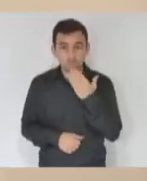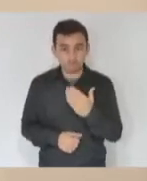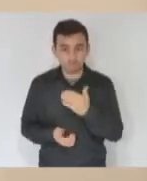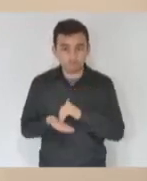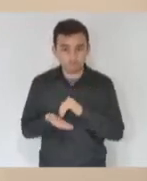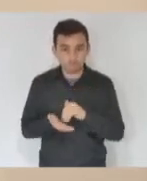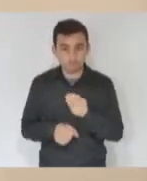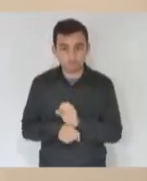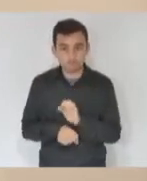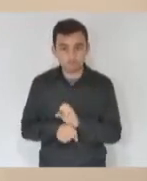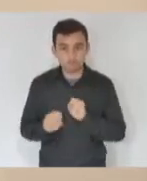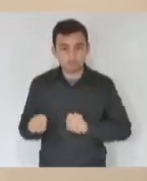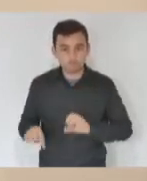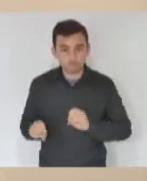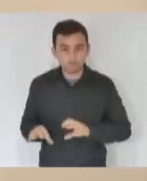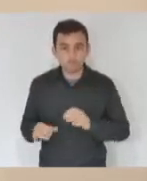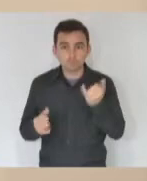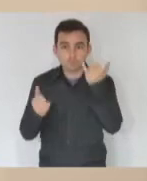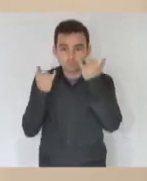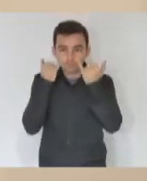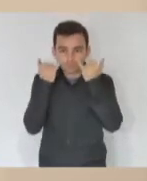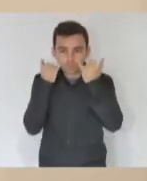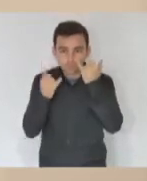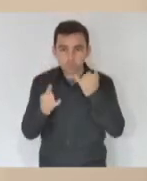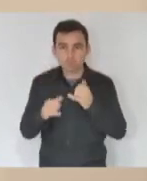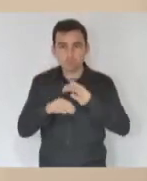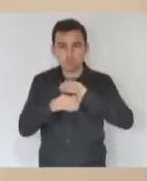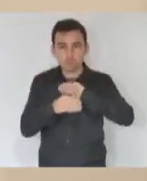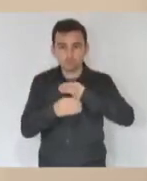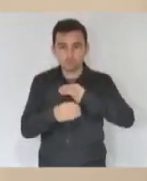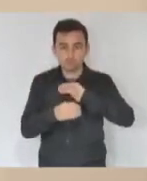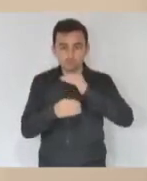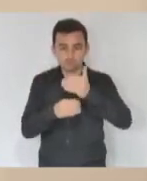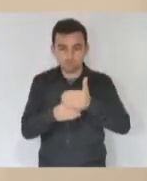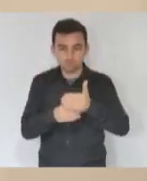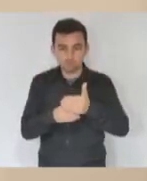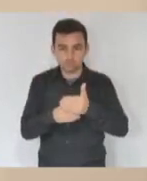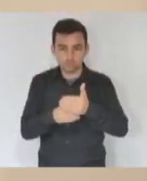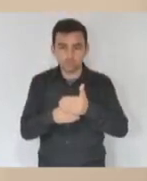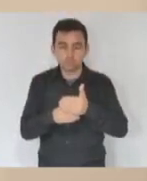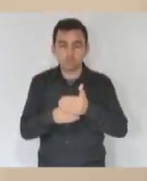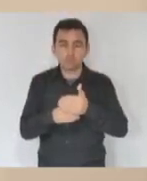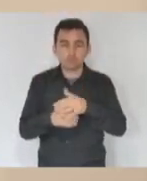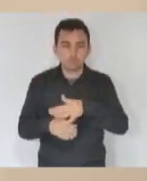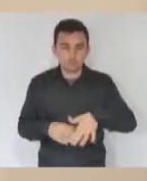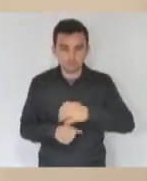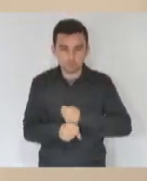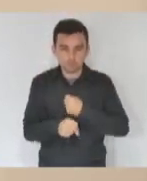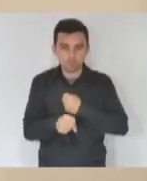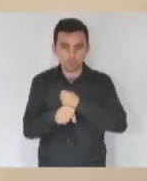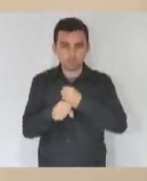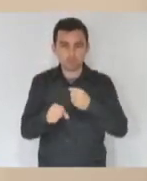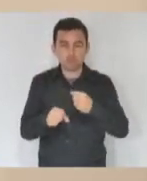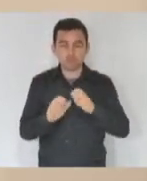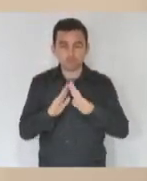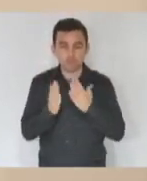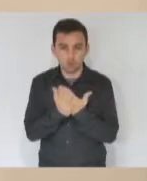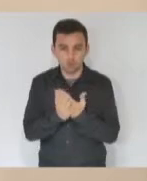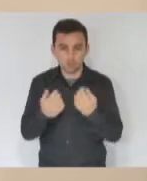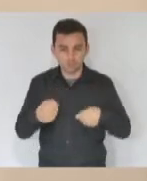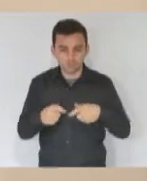Estado da Educação informações acerca da cobertura das quadras e da conclusão do levantamento das escolas que necessitam reforma e ampliação